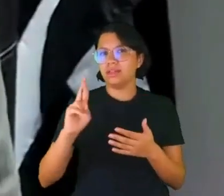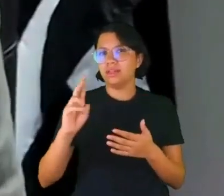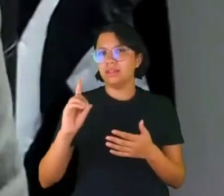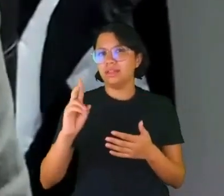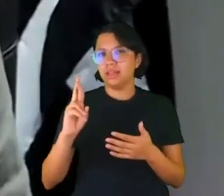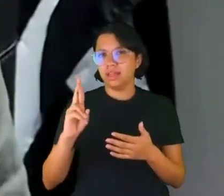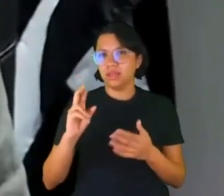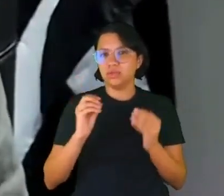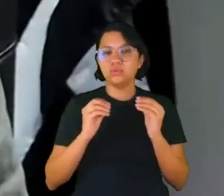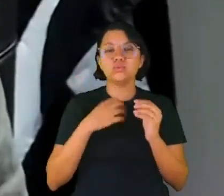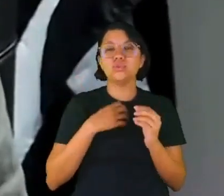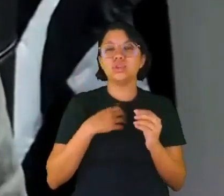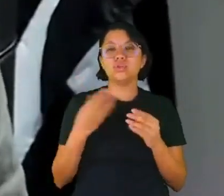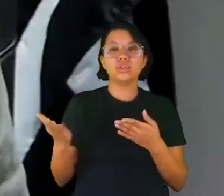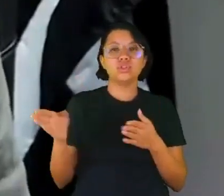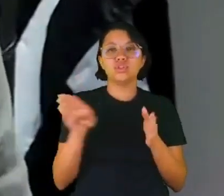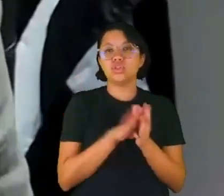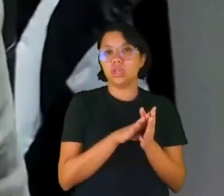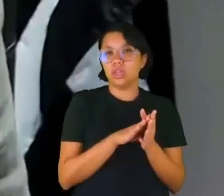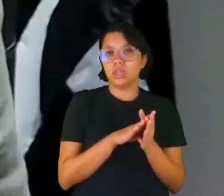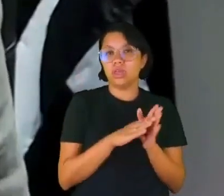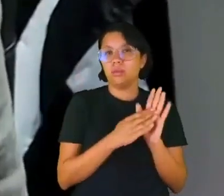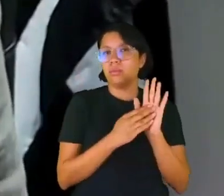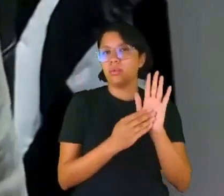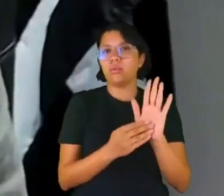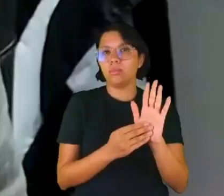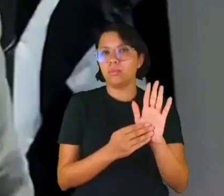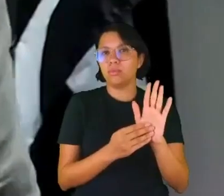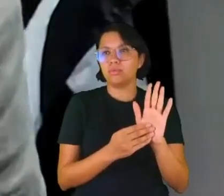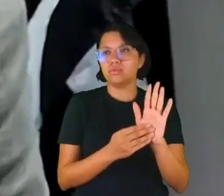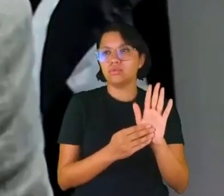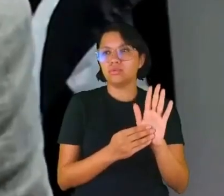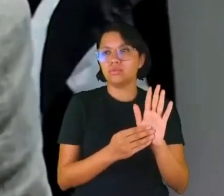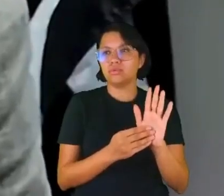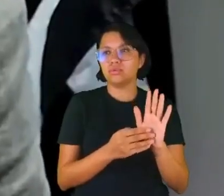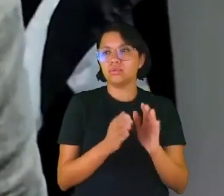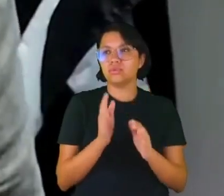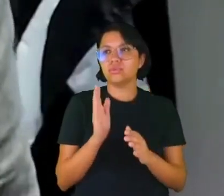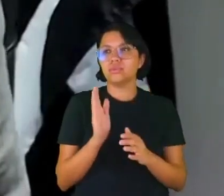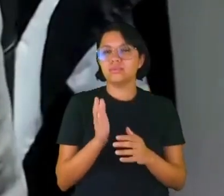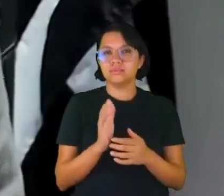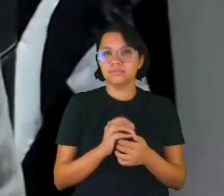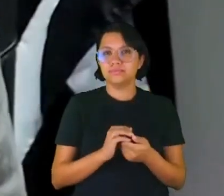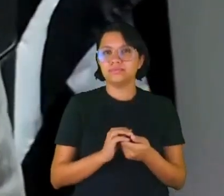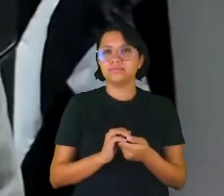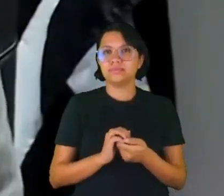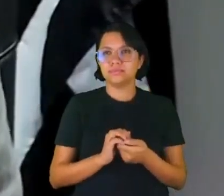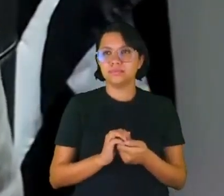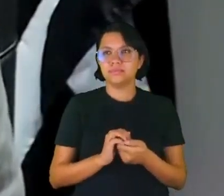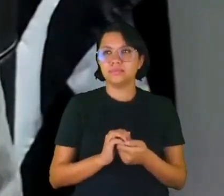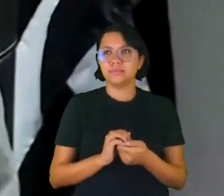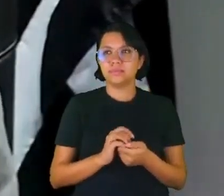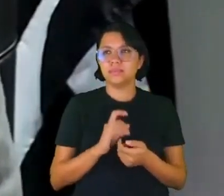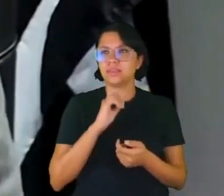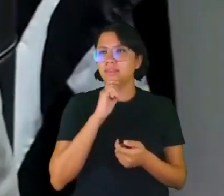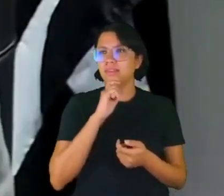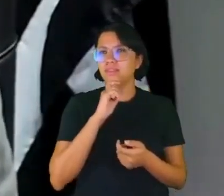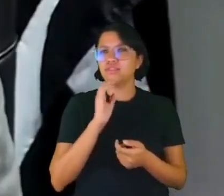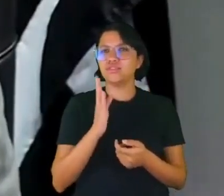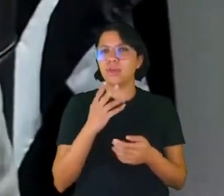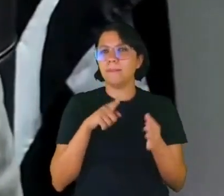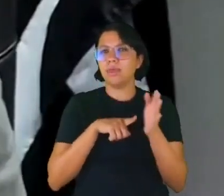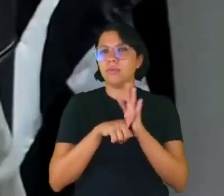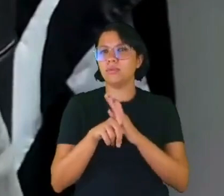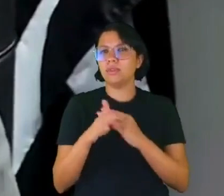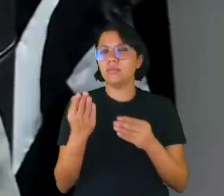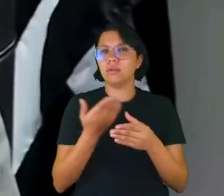IRDR do jeito que ele veio proposto? Já conversei com processualistas e ninguém me respondeu